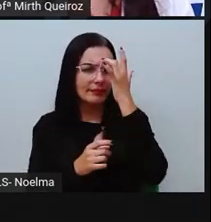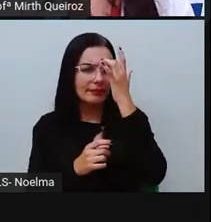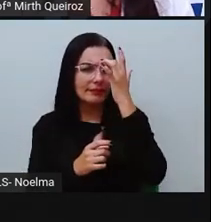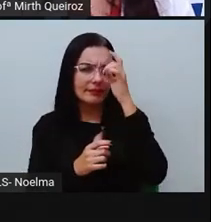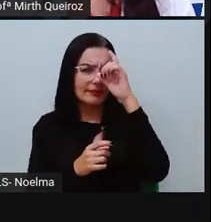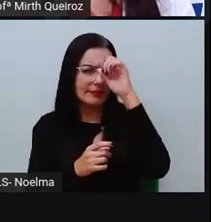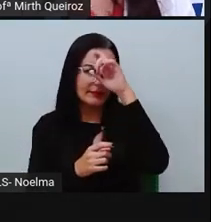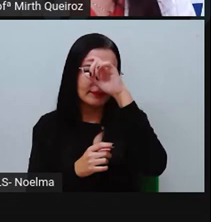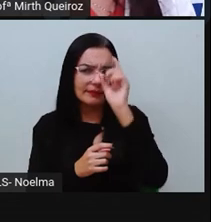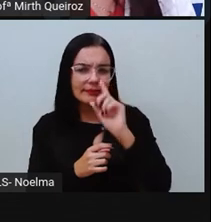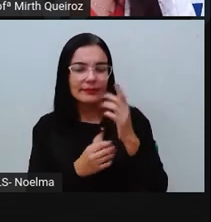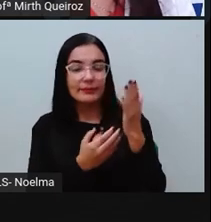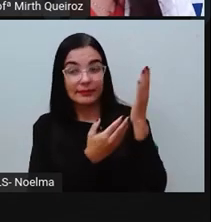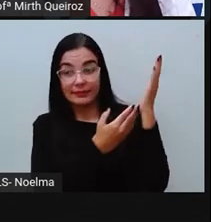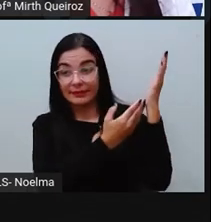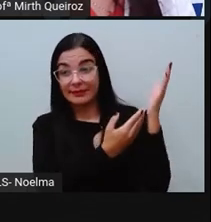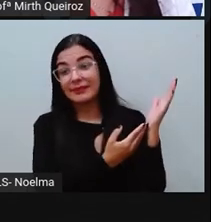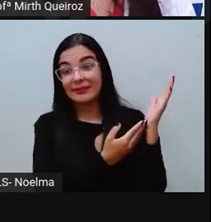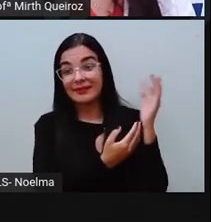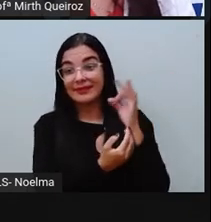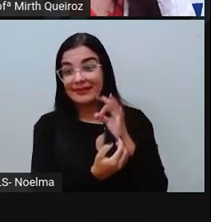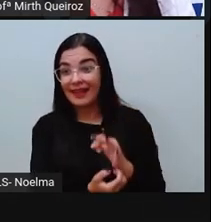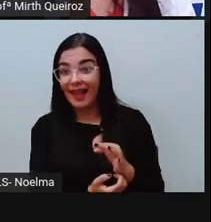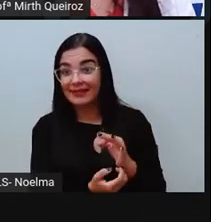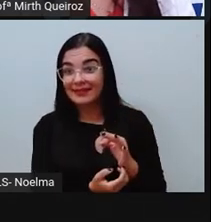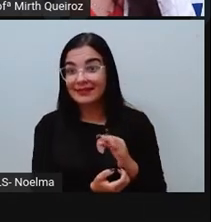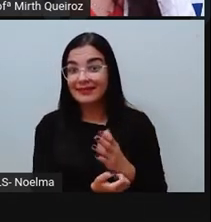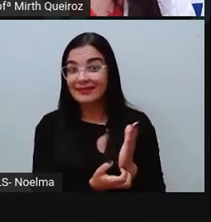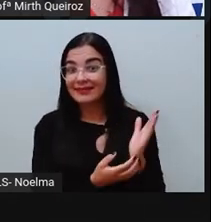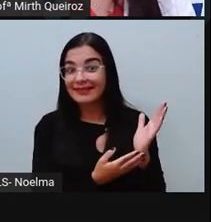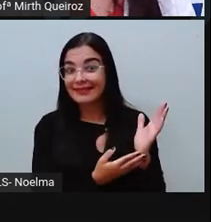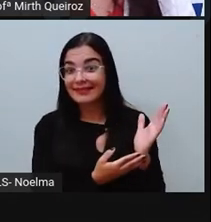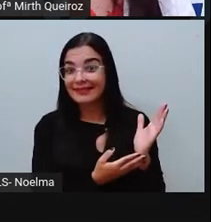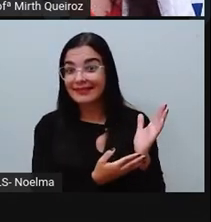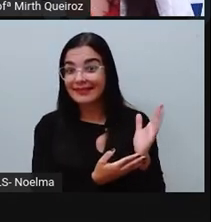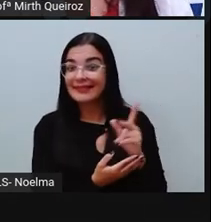gente? Vamos ver se vocês acertaram?